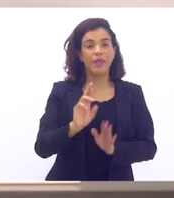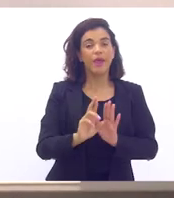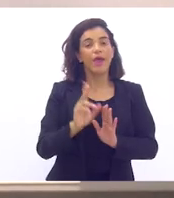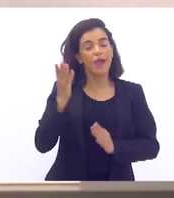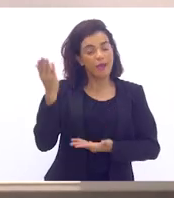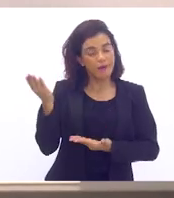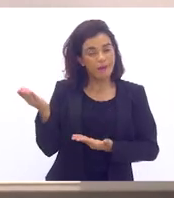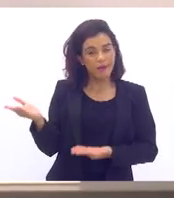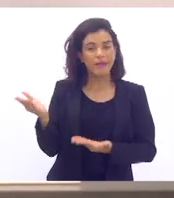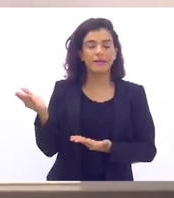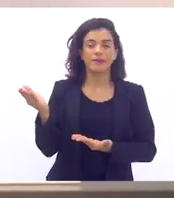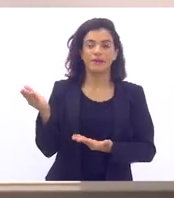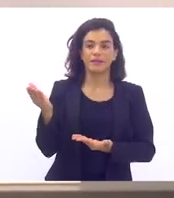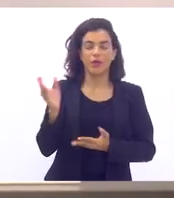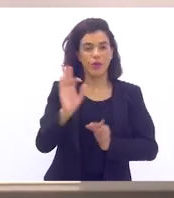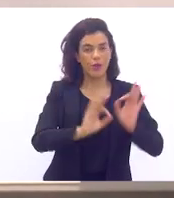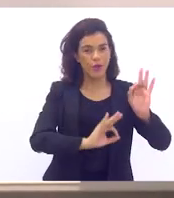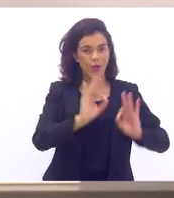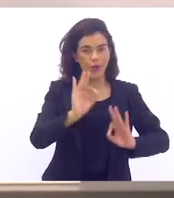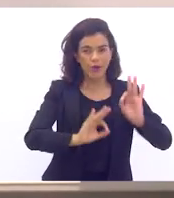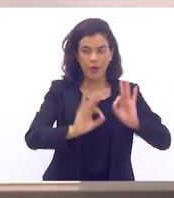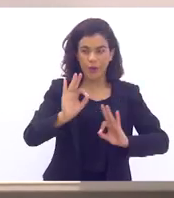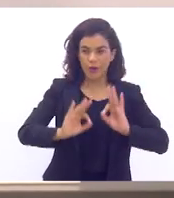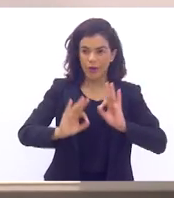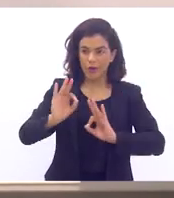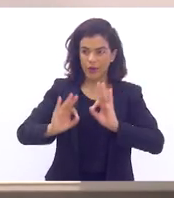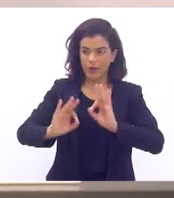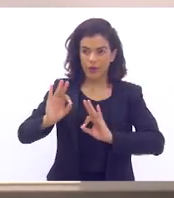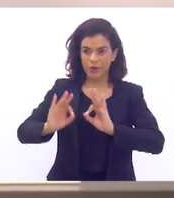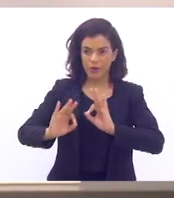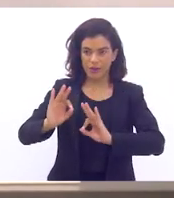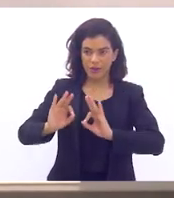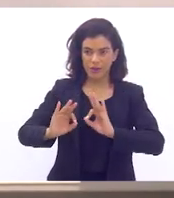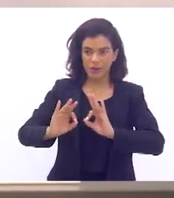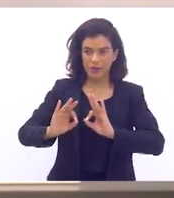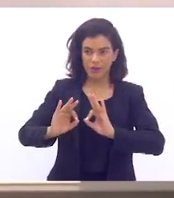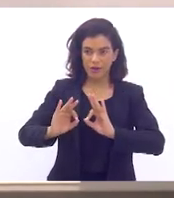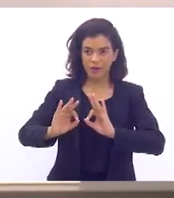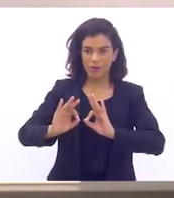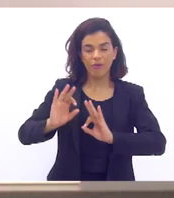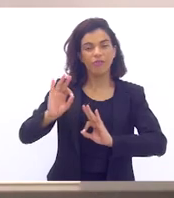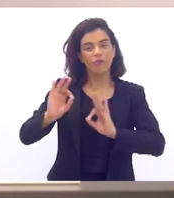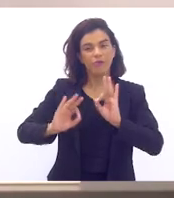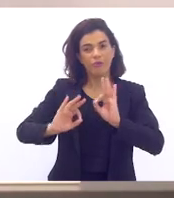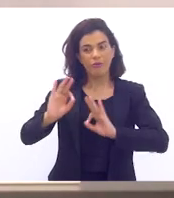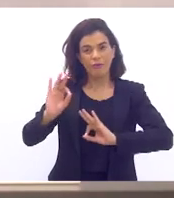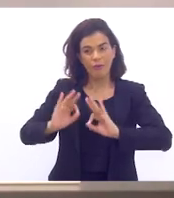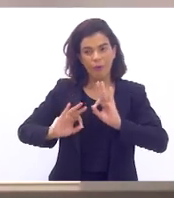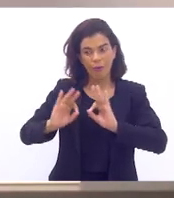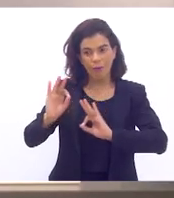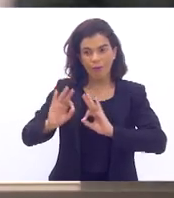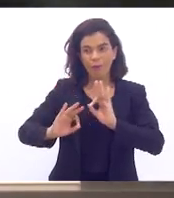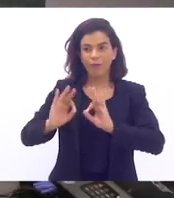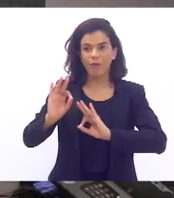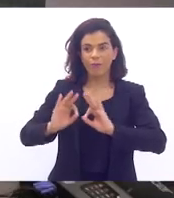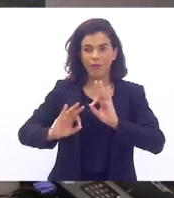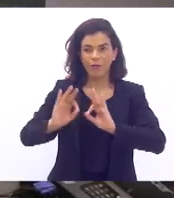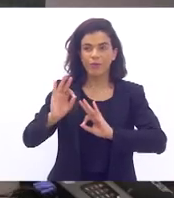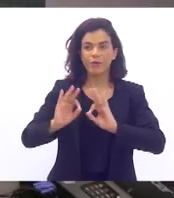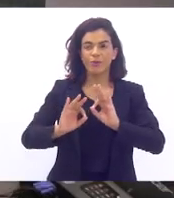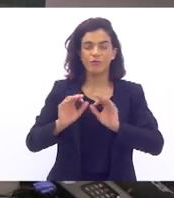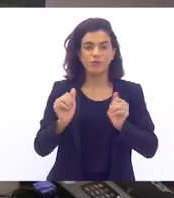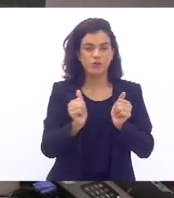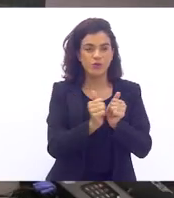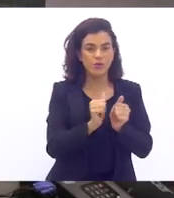Thompson que organizou conosco tá aqui o Thompson que ajudou aí com